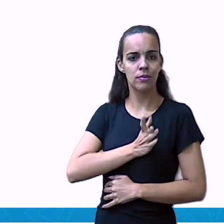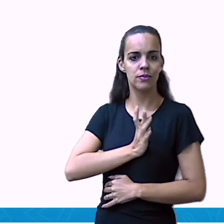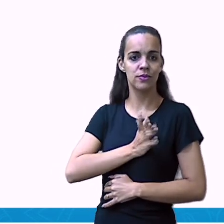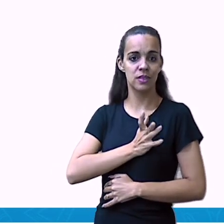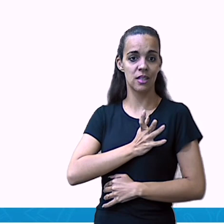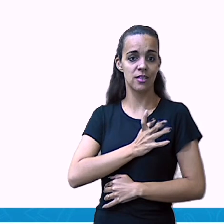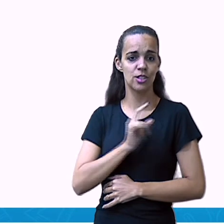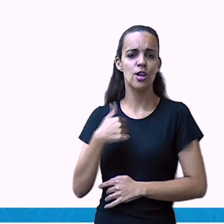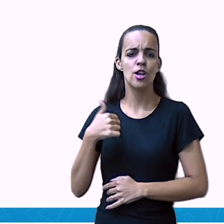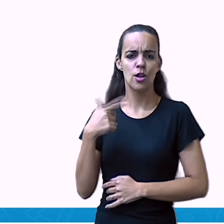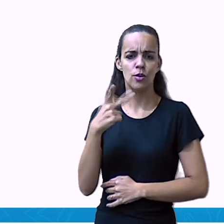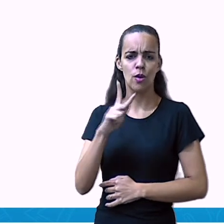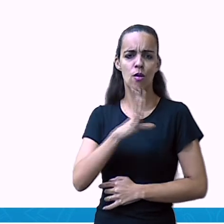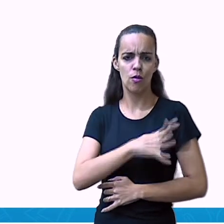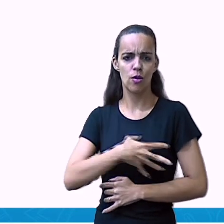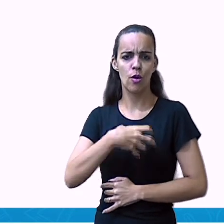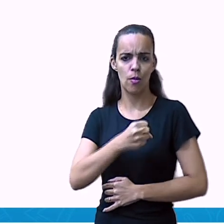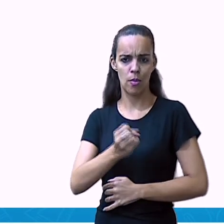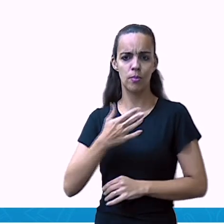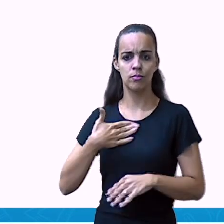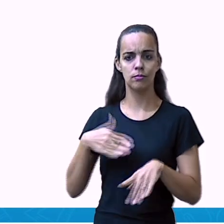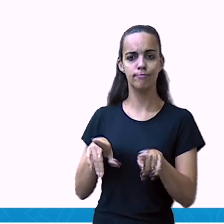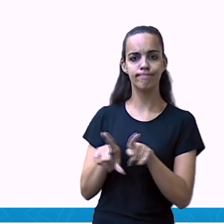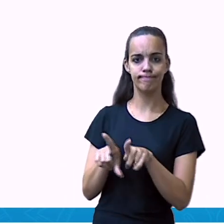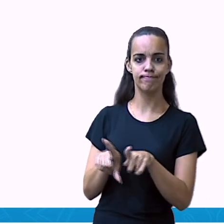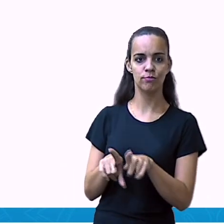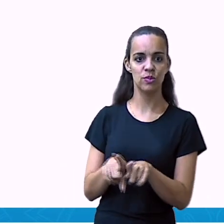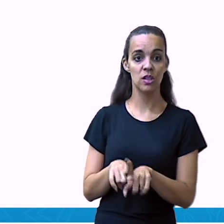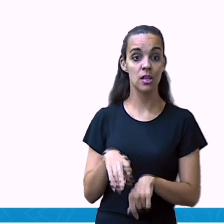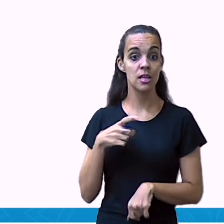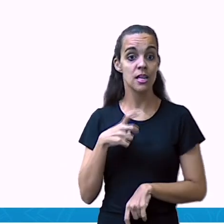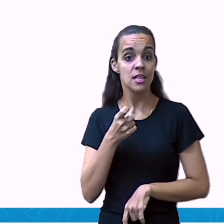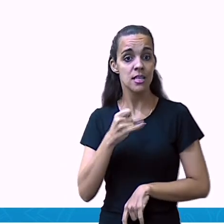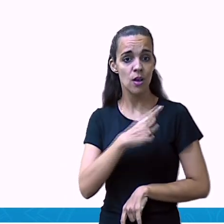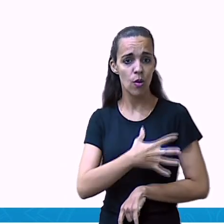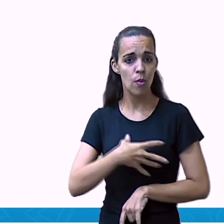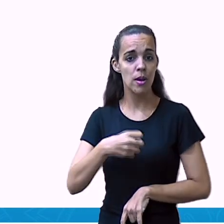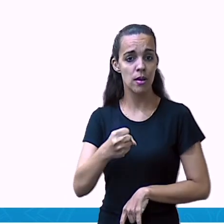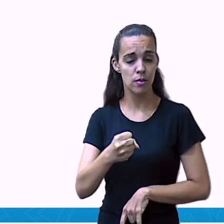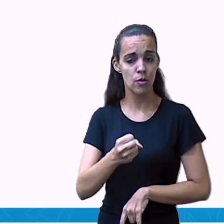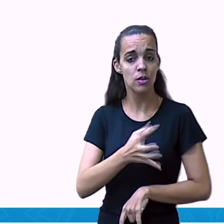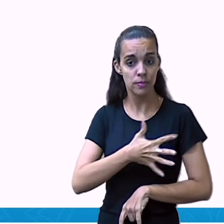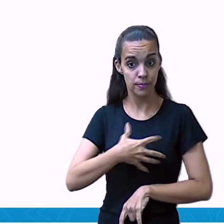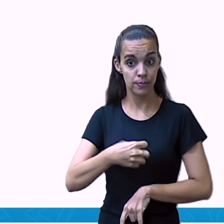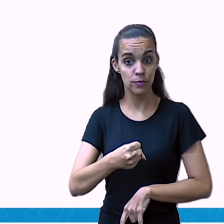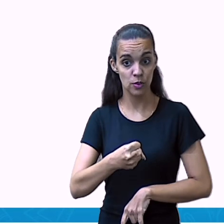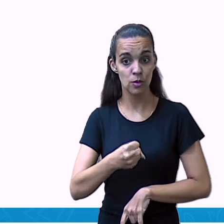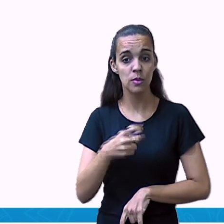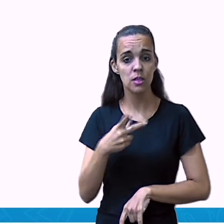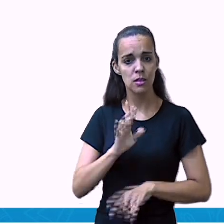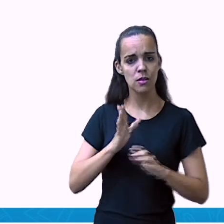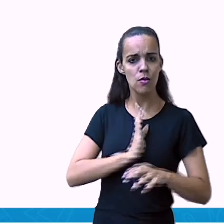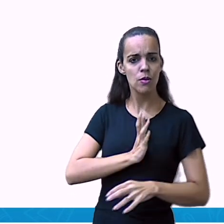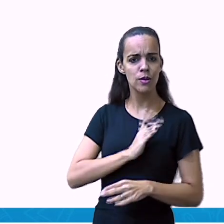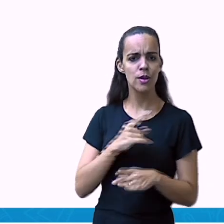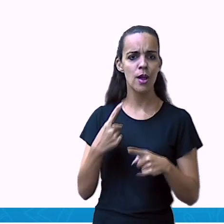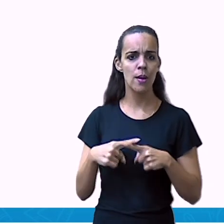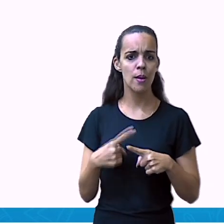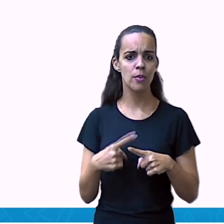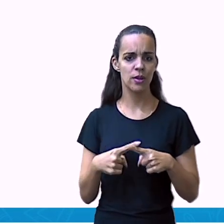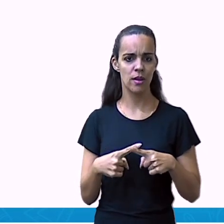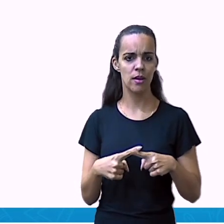tu roubaste o meu também. Se eu roubei teu coração, é